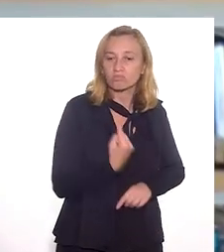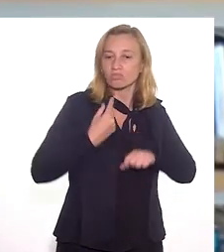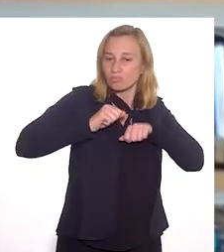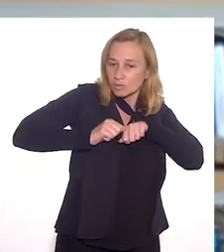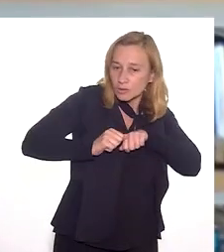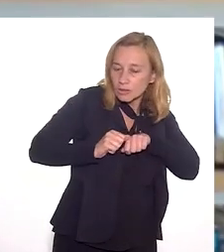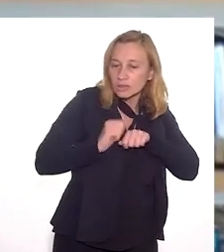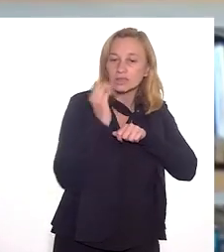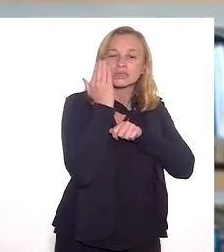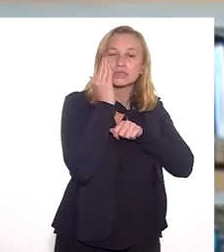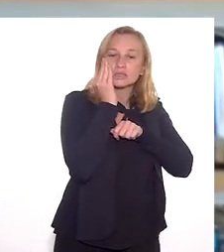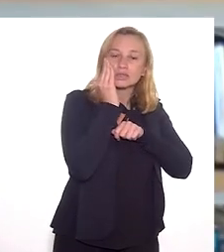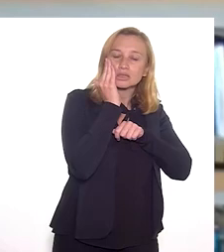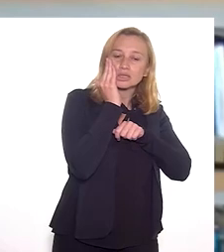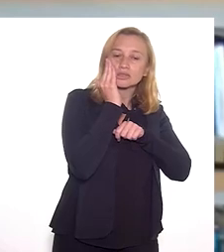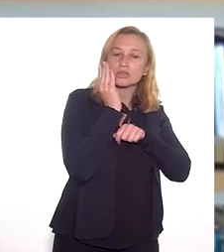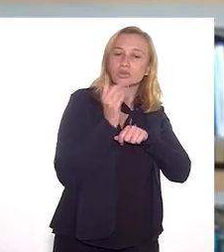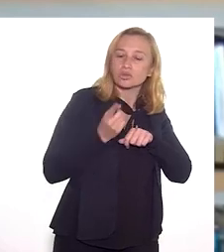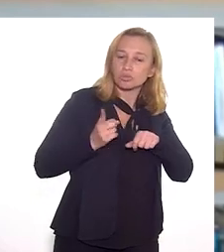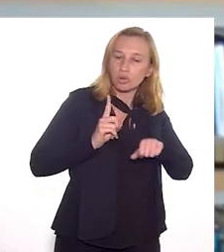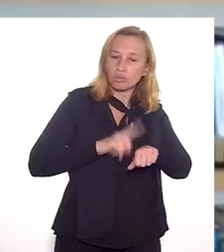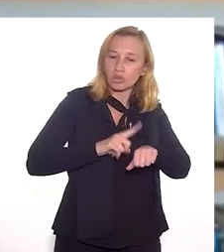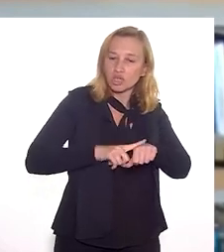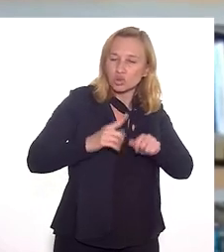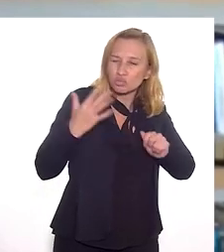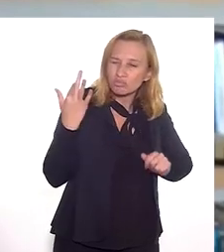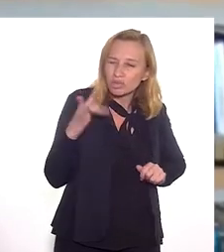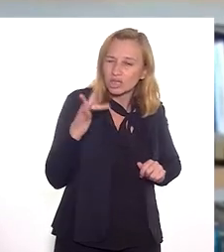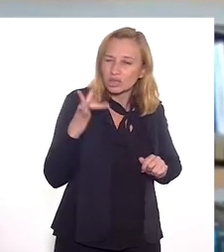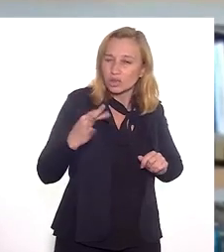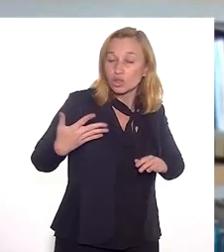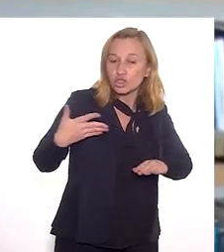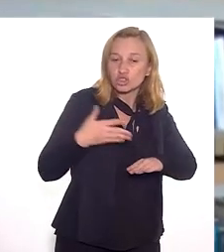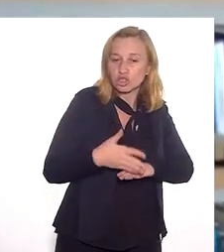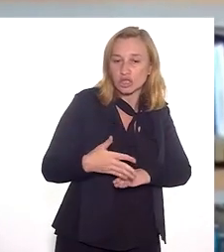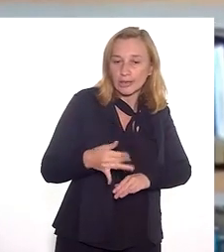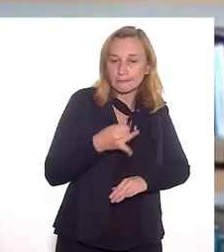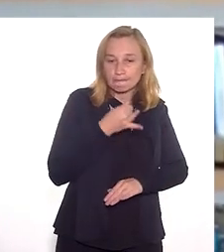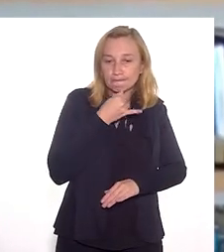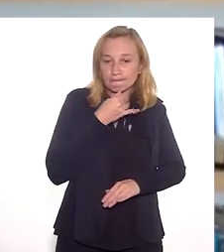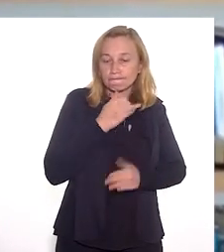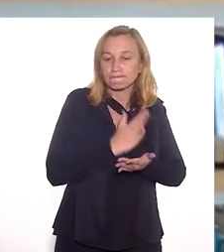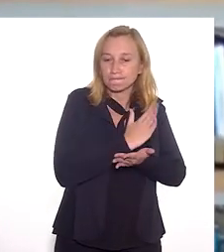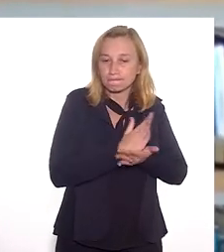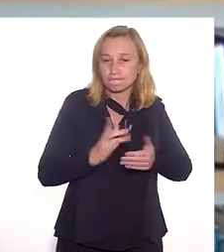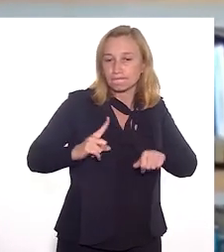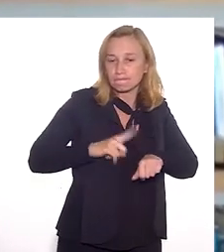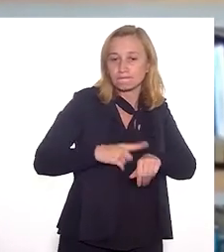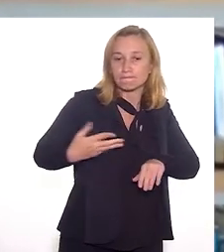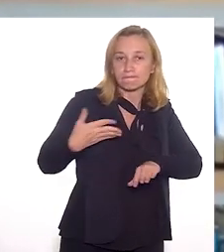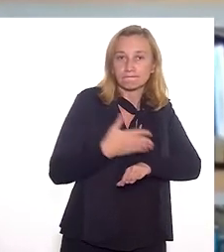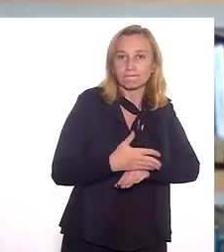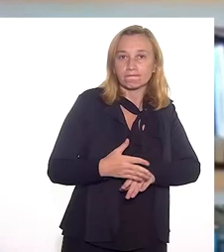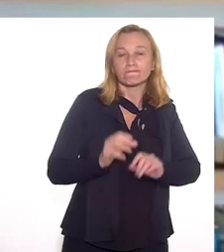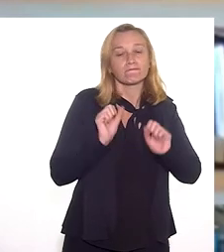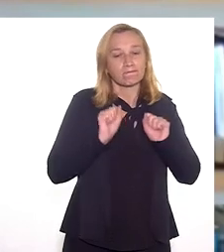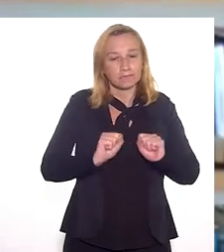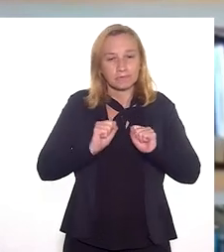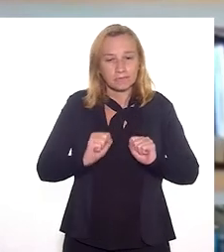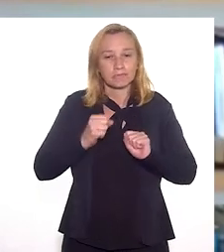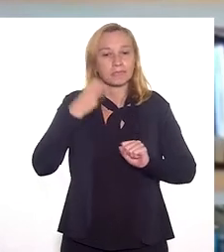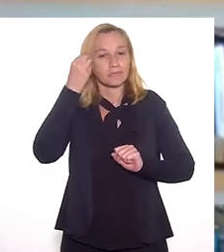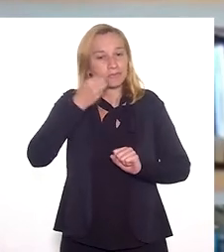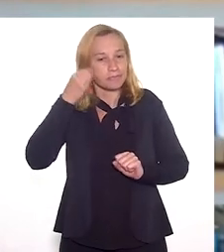aprendizado para que nós enxerguemos que quando essa dor vier, ou quando essa tristeza vier, porque em algum momento